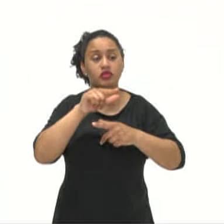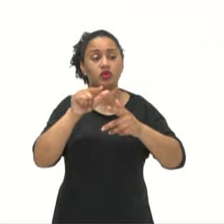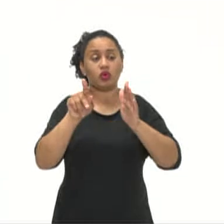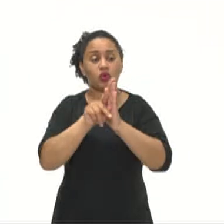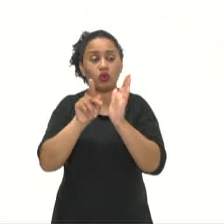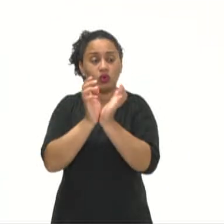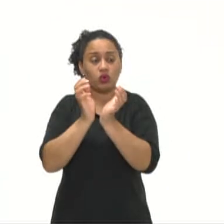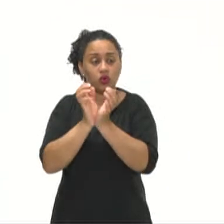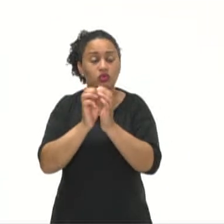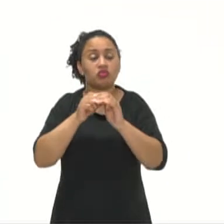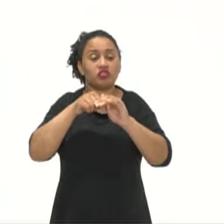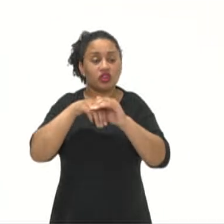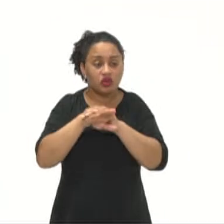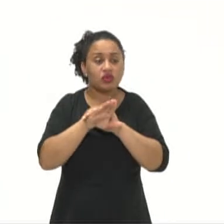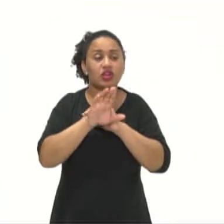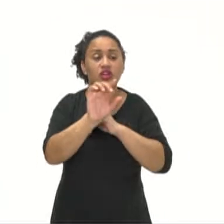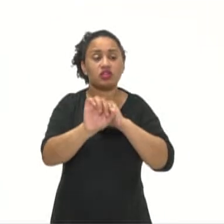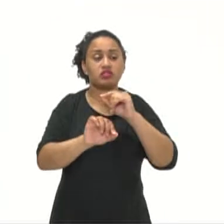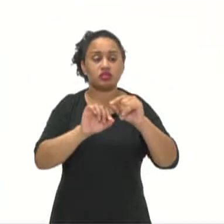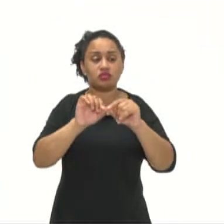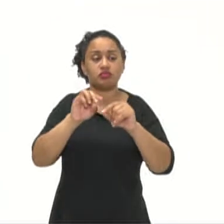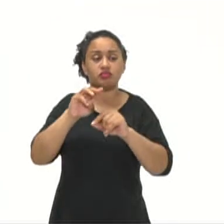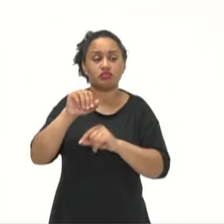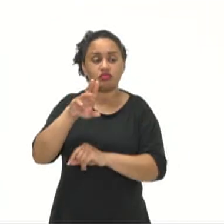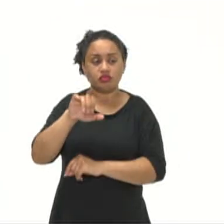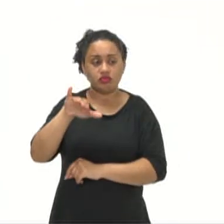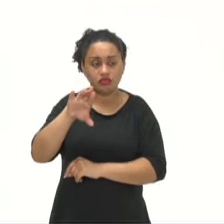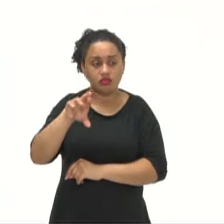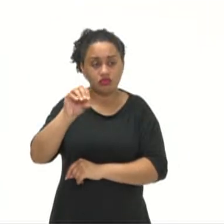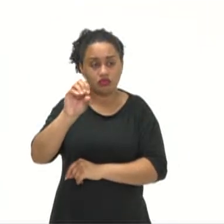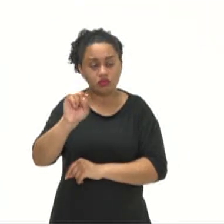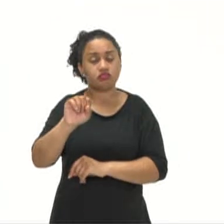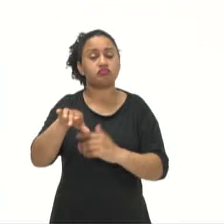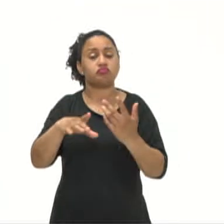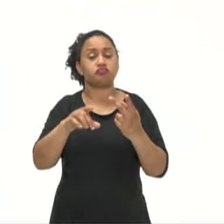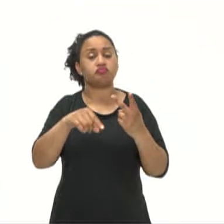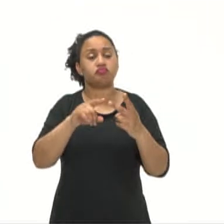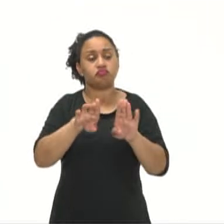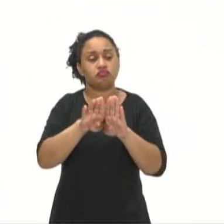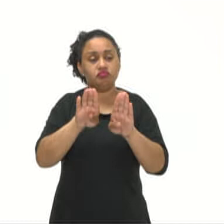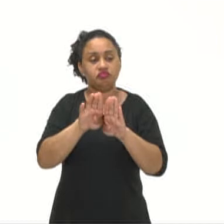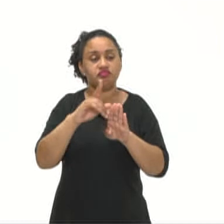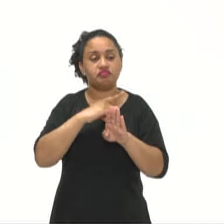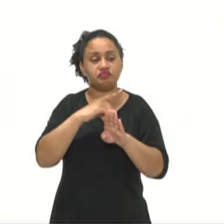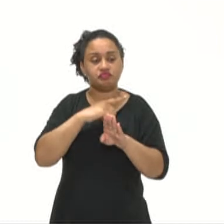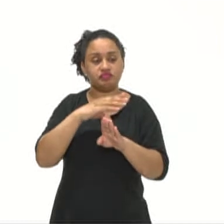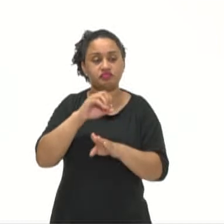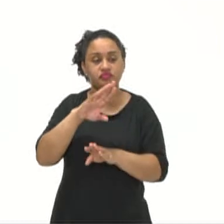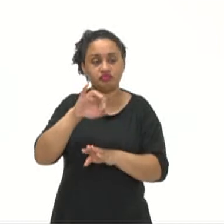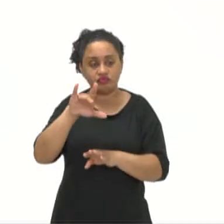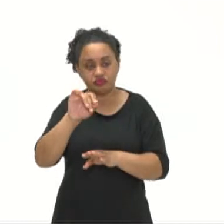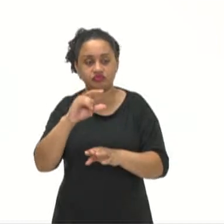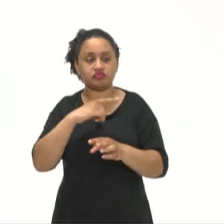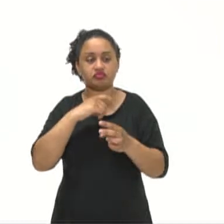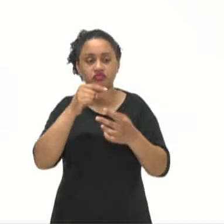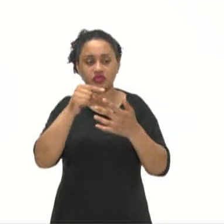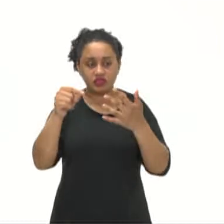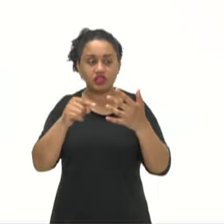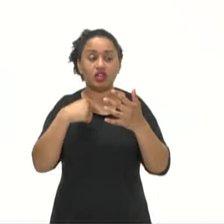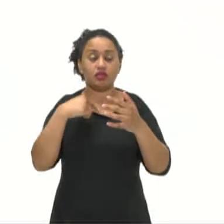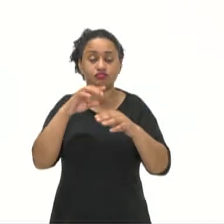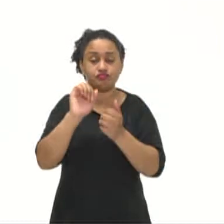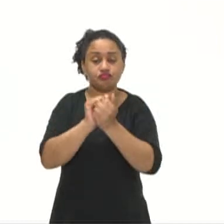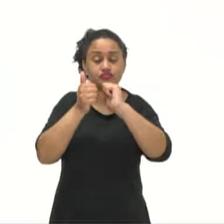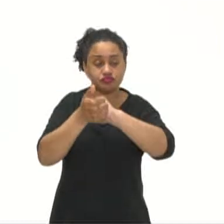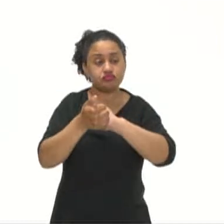fica armazenado nos macrômeros. A presença do córion, alantoide e âmnion são adaptações que